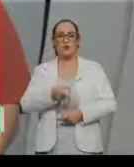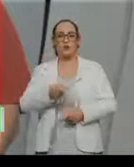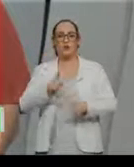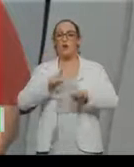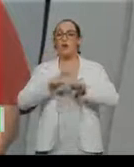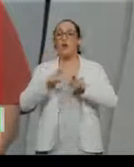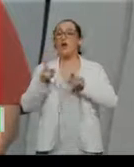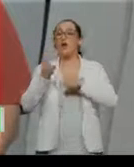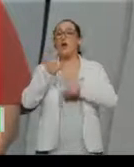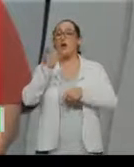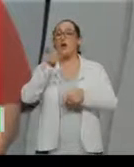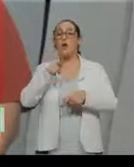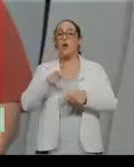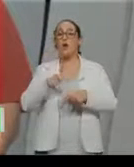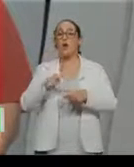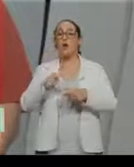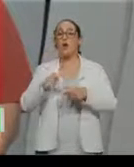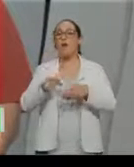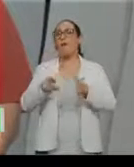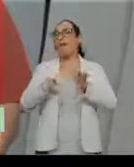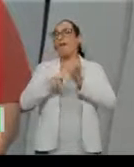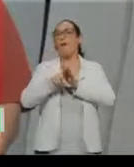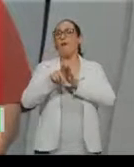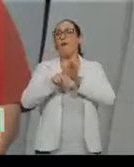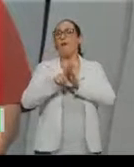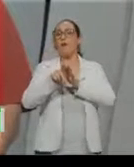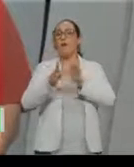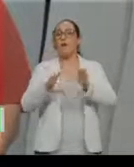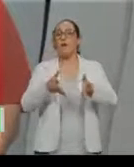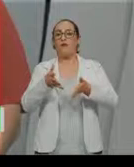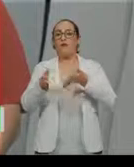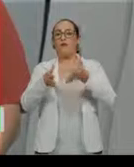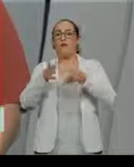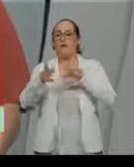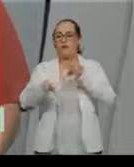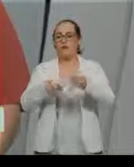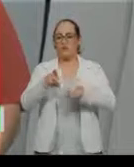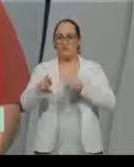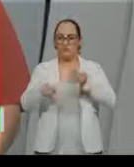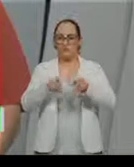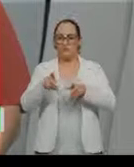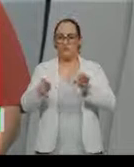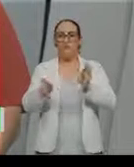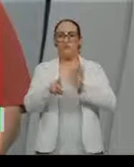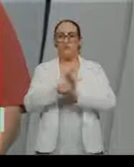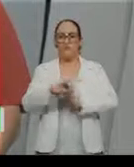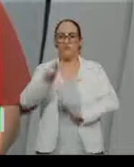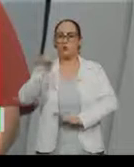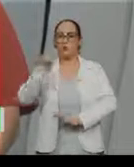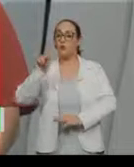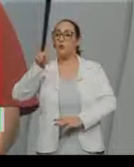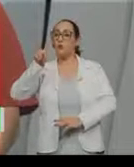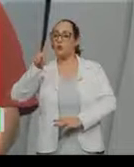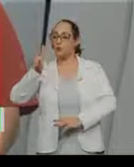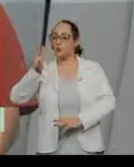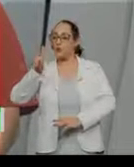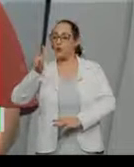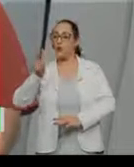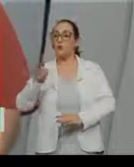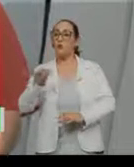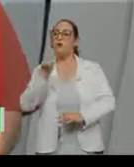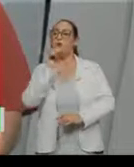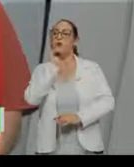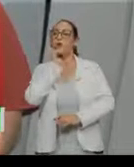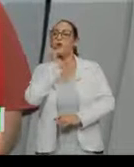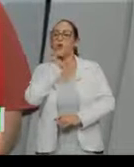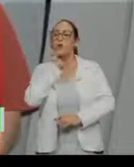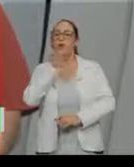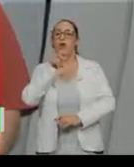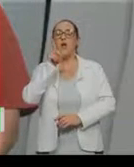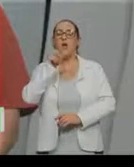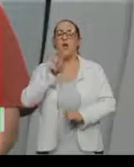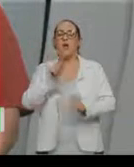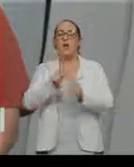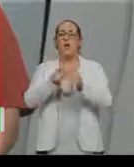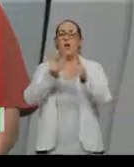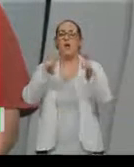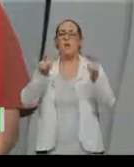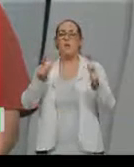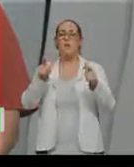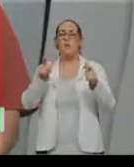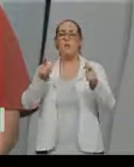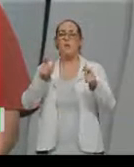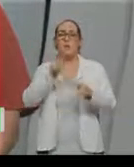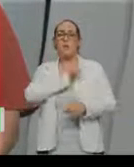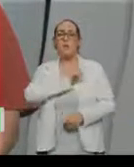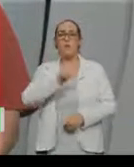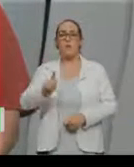questionado por essa população. O Getúlio Vargas, citado aqui pela professora Vivi, é um dos maiores exemplos de governos populistas